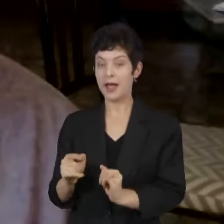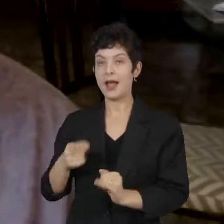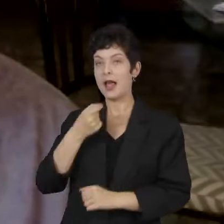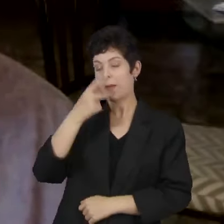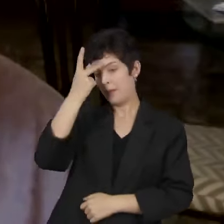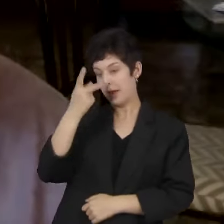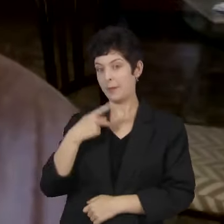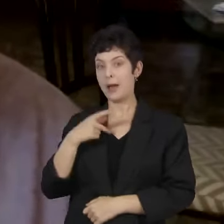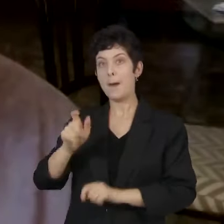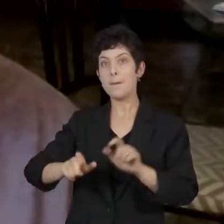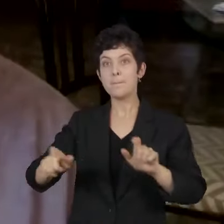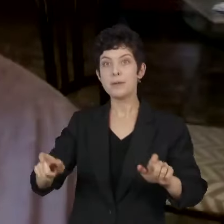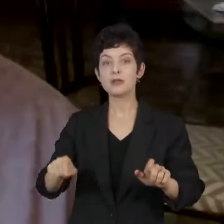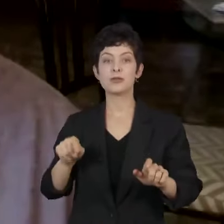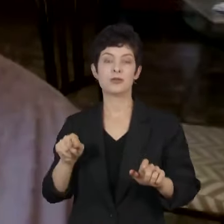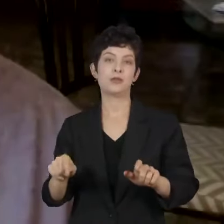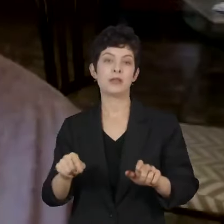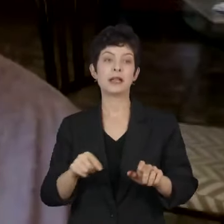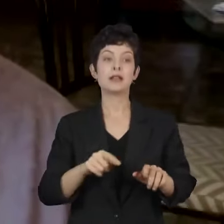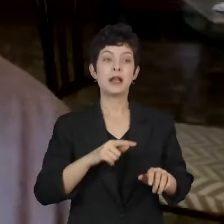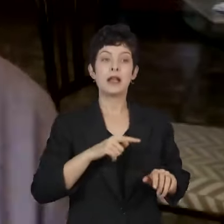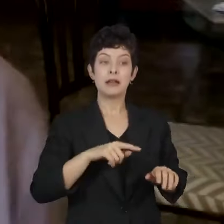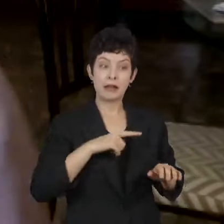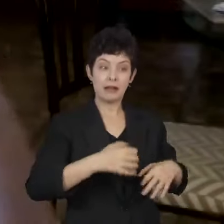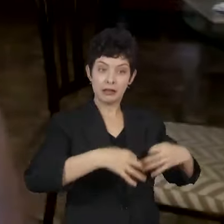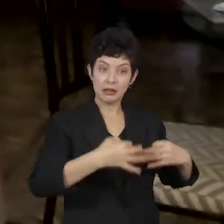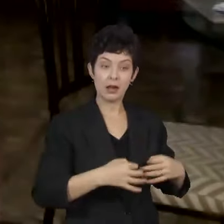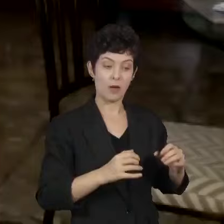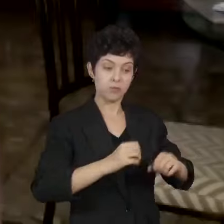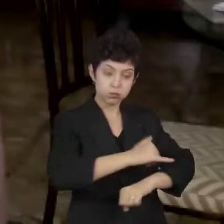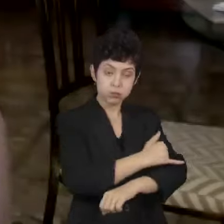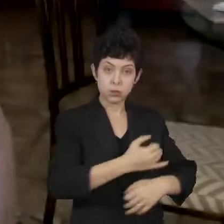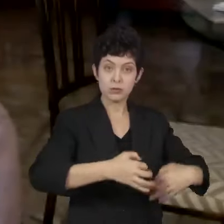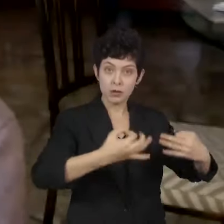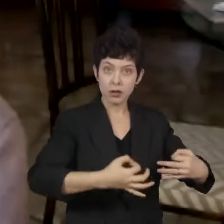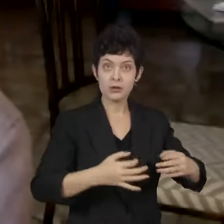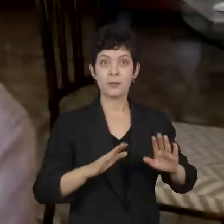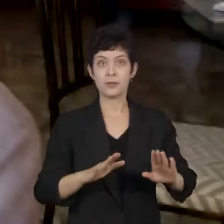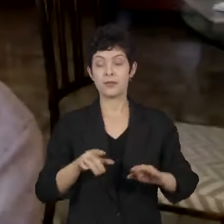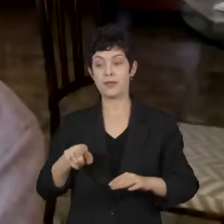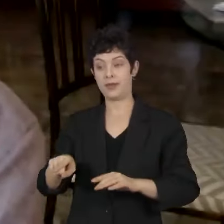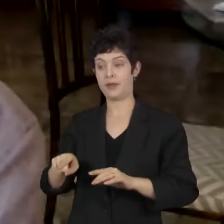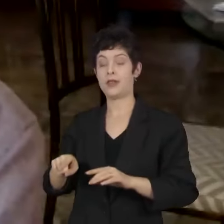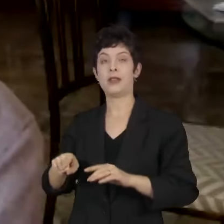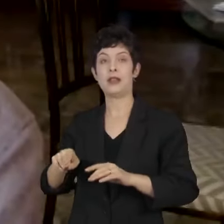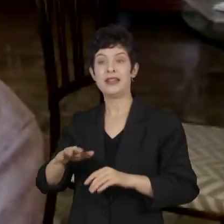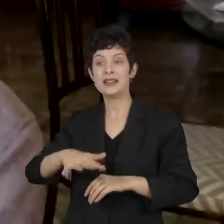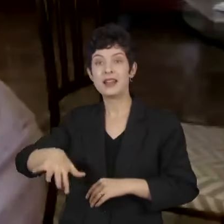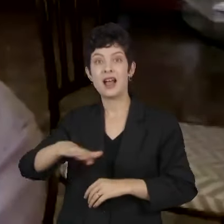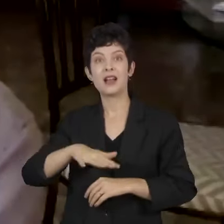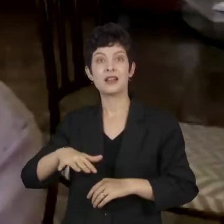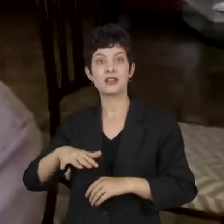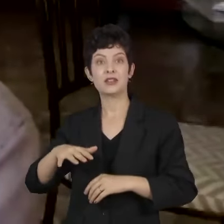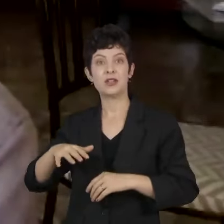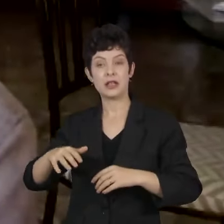própria por pessoa que nem tem obesidade. Quando a gente está falando de medicina, a gente não fala